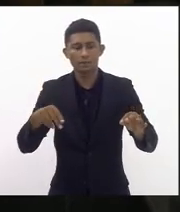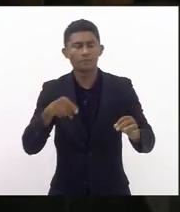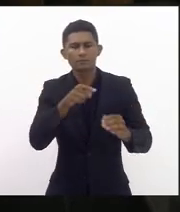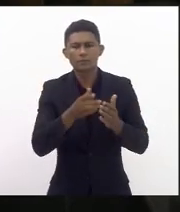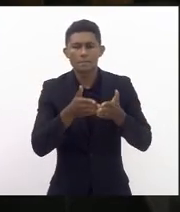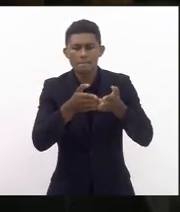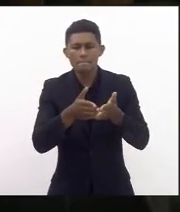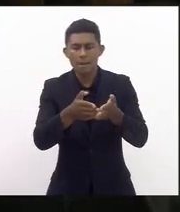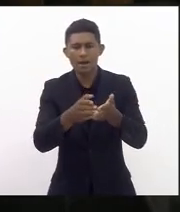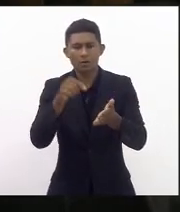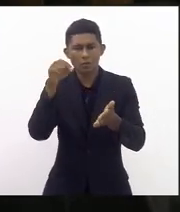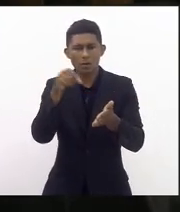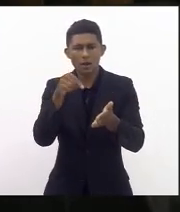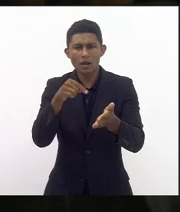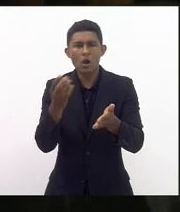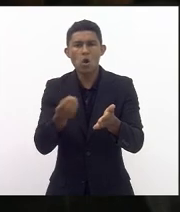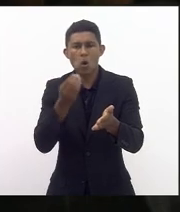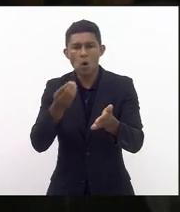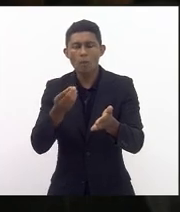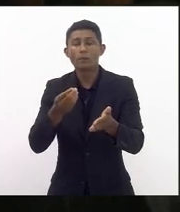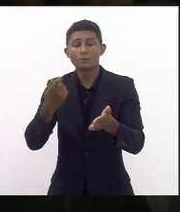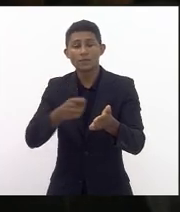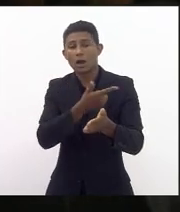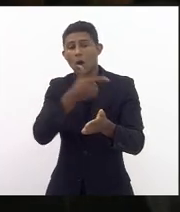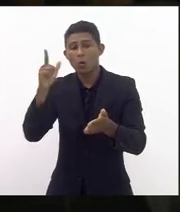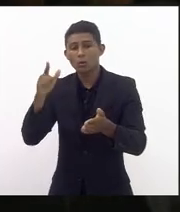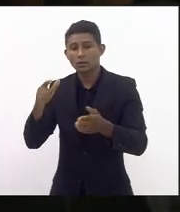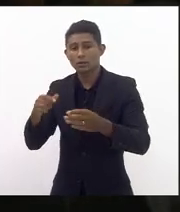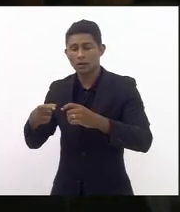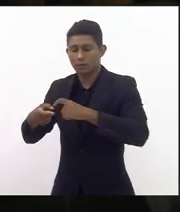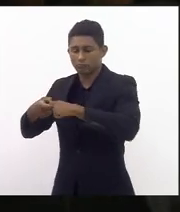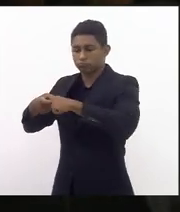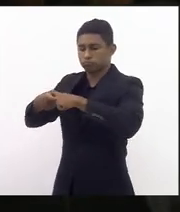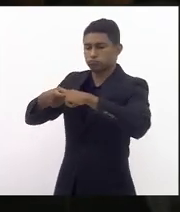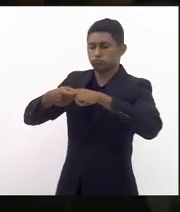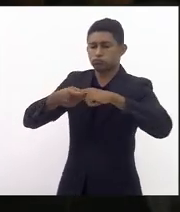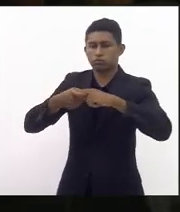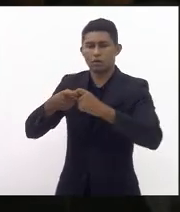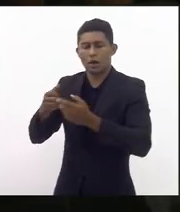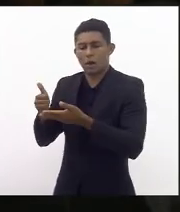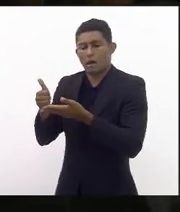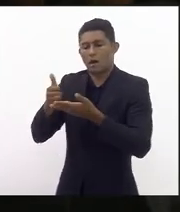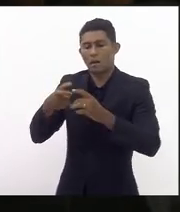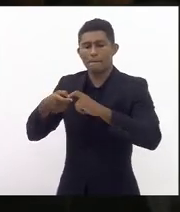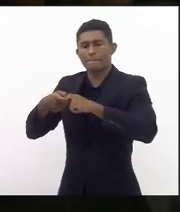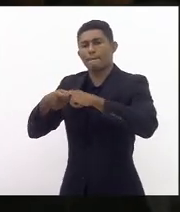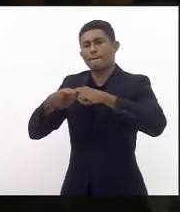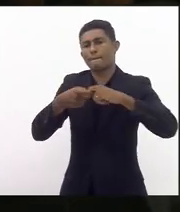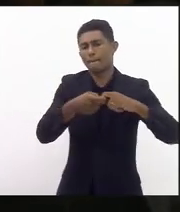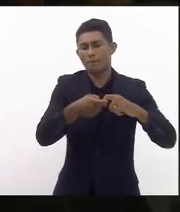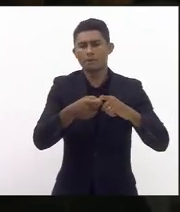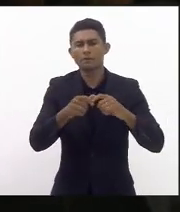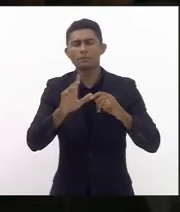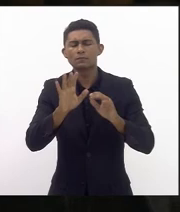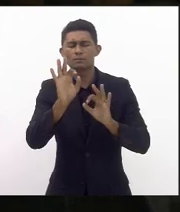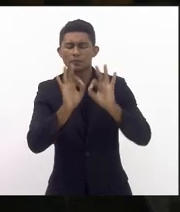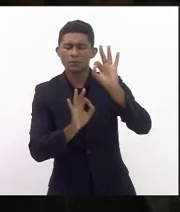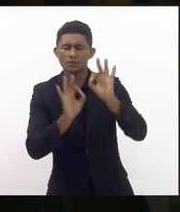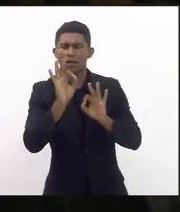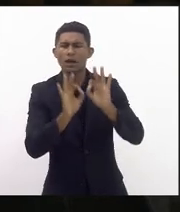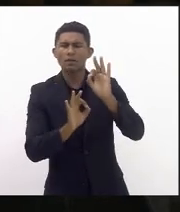motores, elas entram a rebocadas. Bom, de onde origina esse